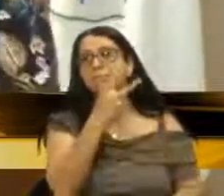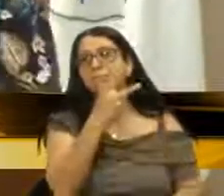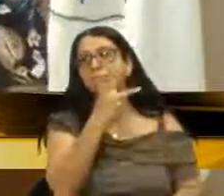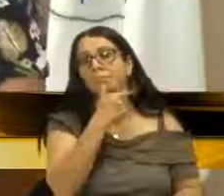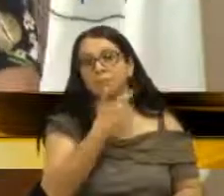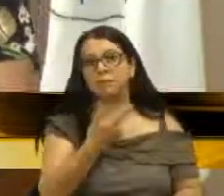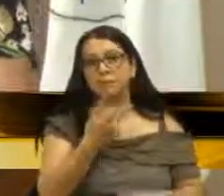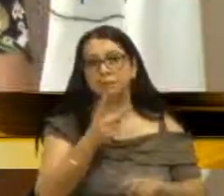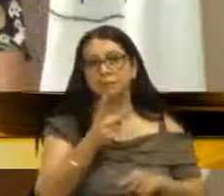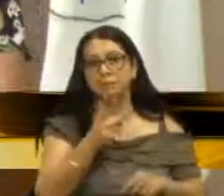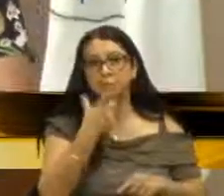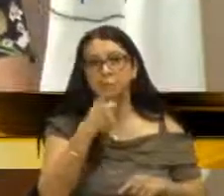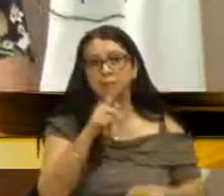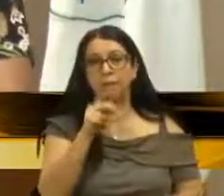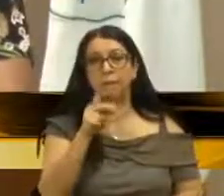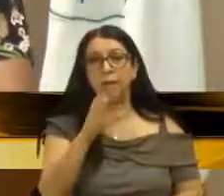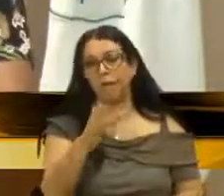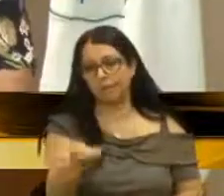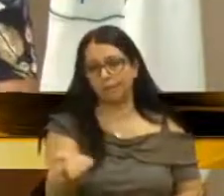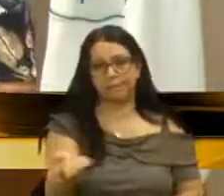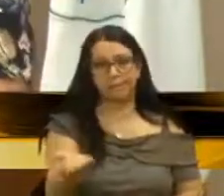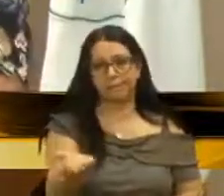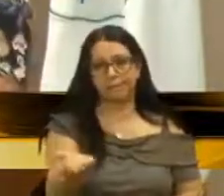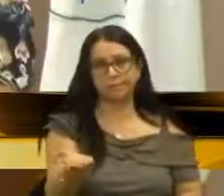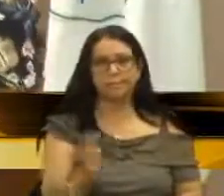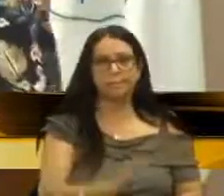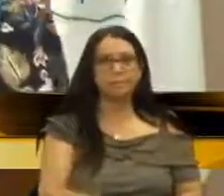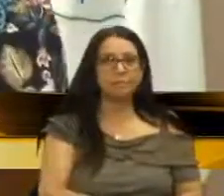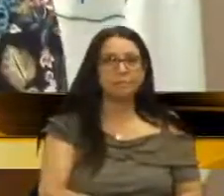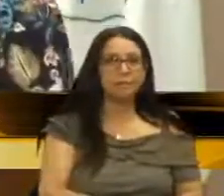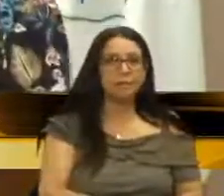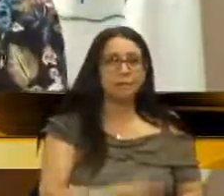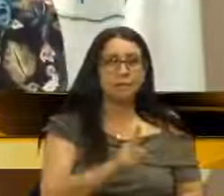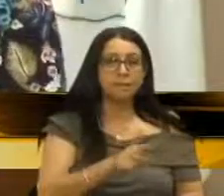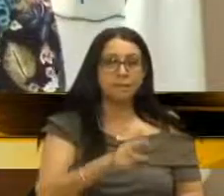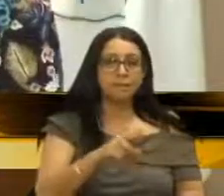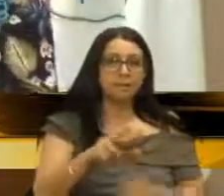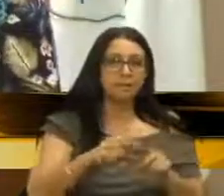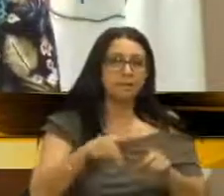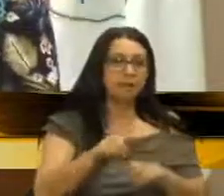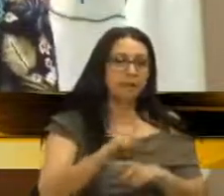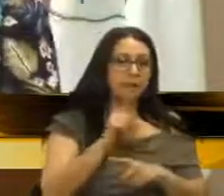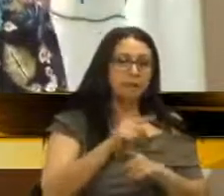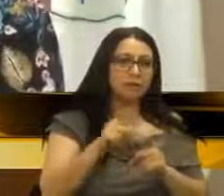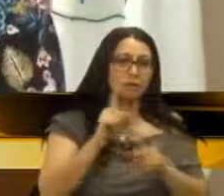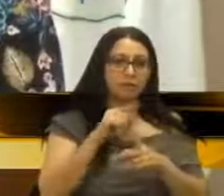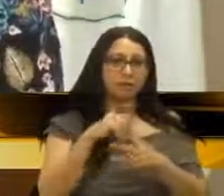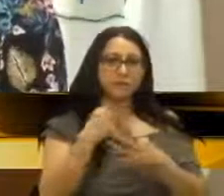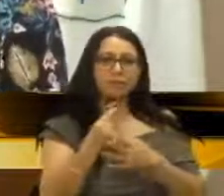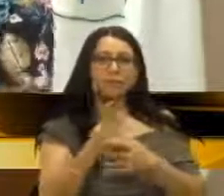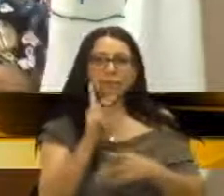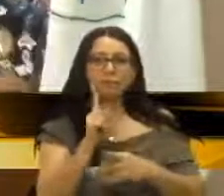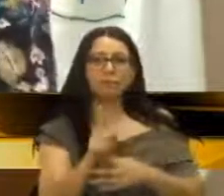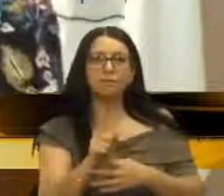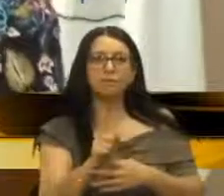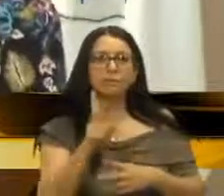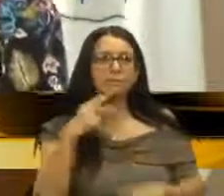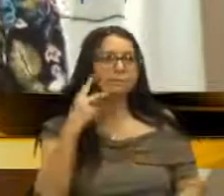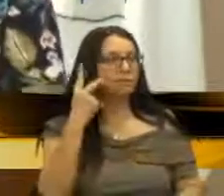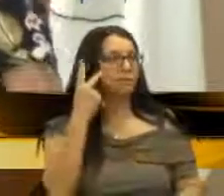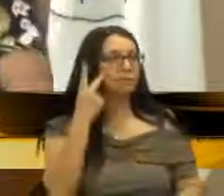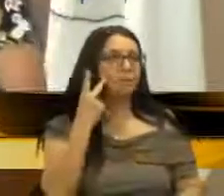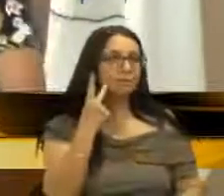tempo para conseguir uma peça dessas máquinas e inês e meio também está pedindo também vereador renato